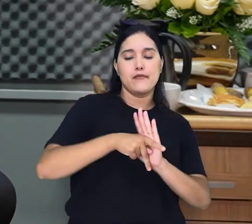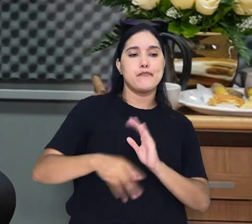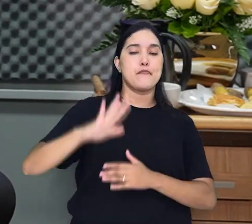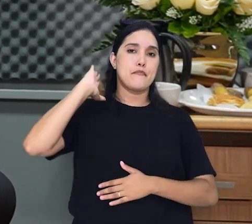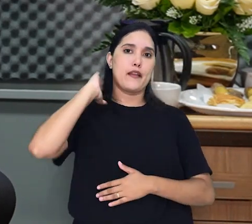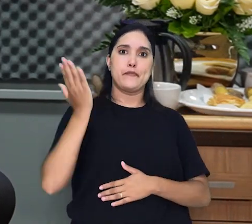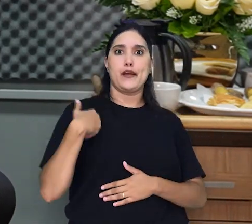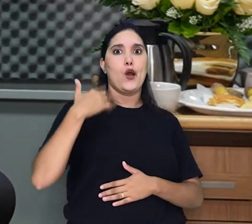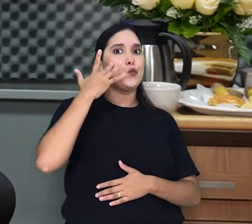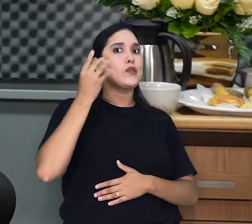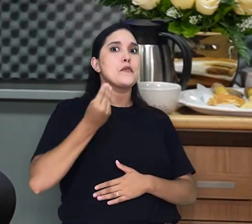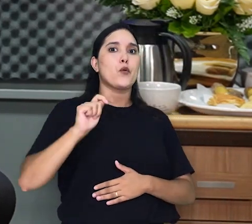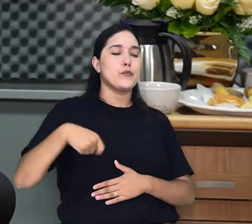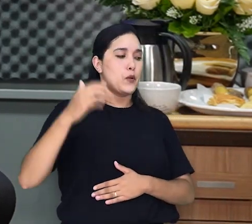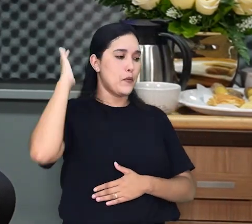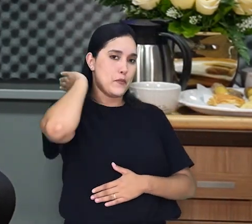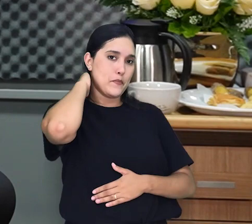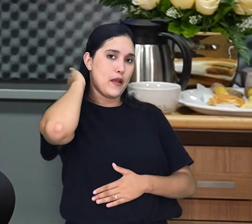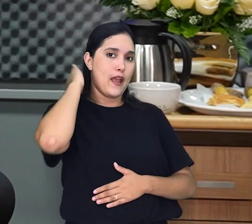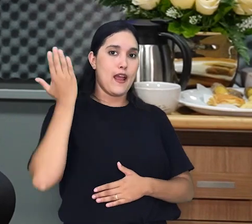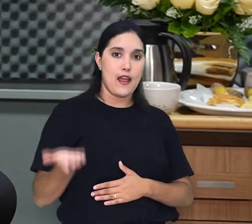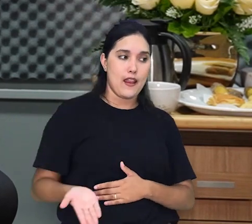como eu encontrei de